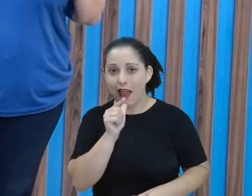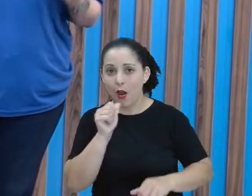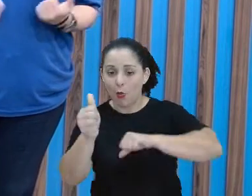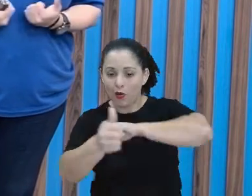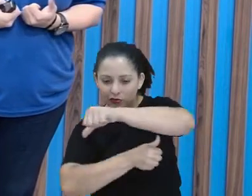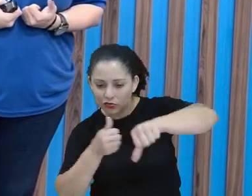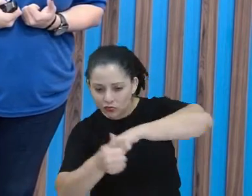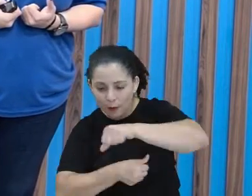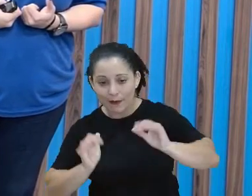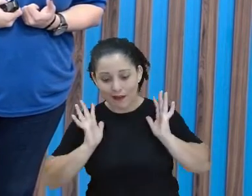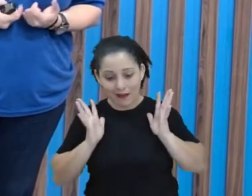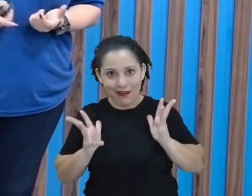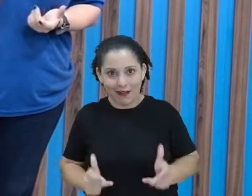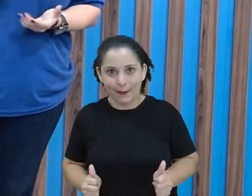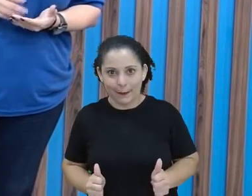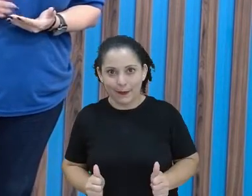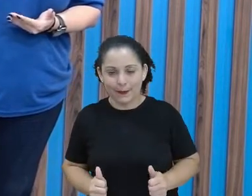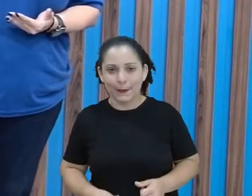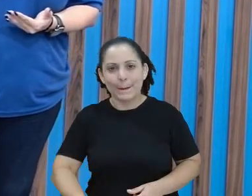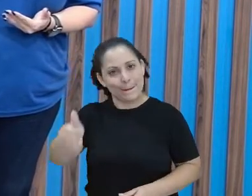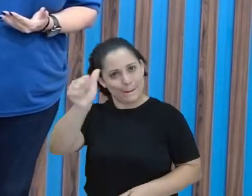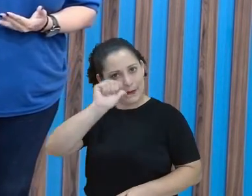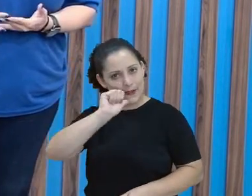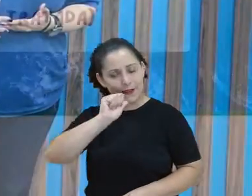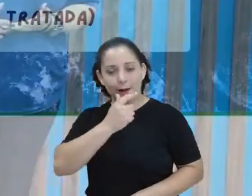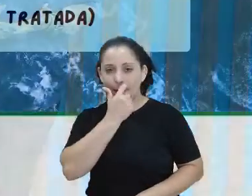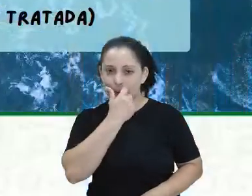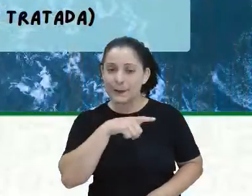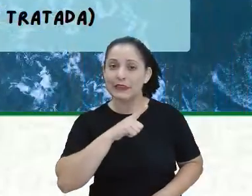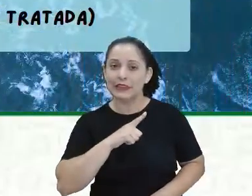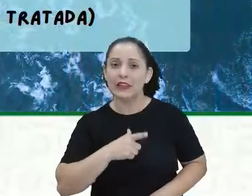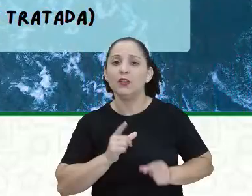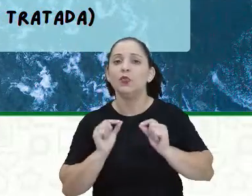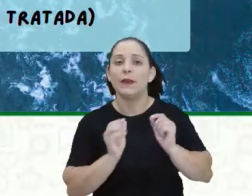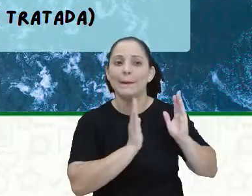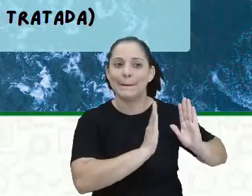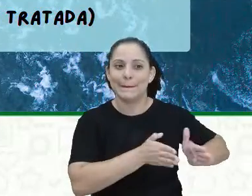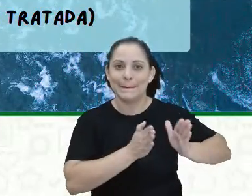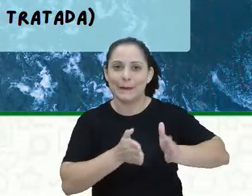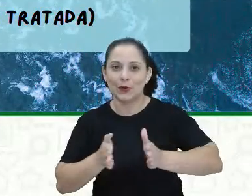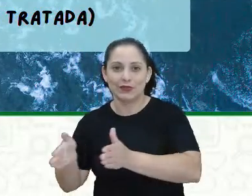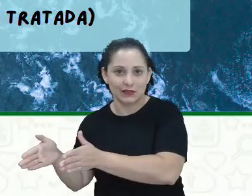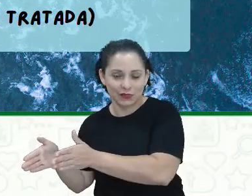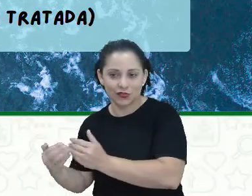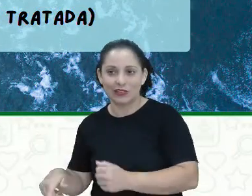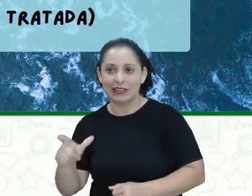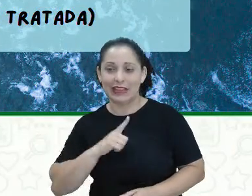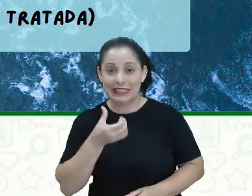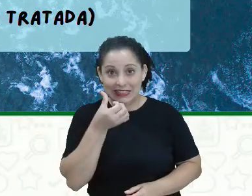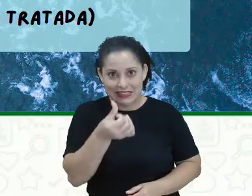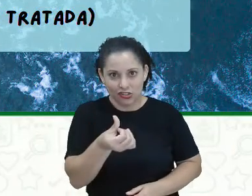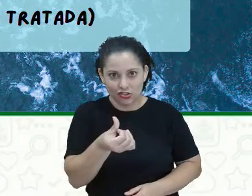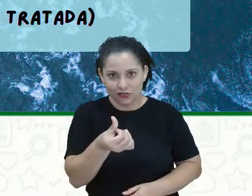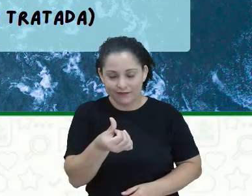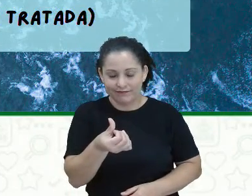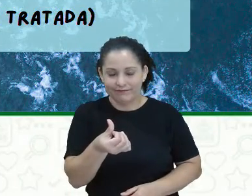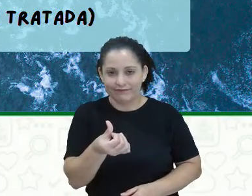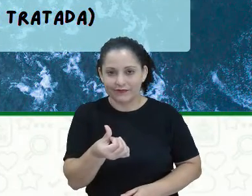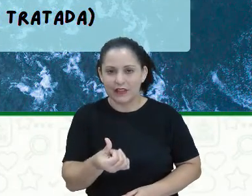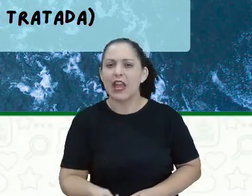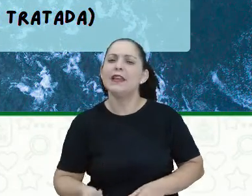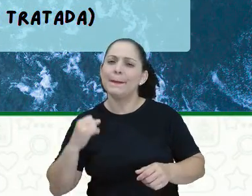gente consumir, existem essas etapas, como eu disse a vocês, né? Então, temos aí 6 etapas